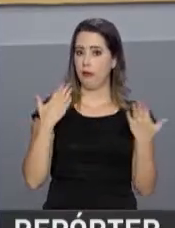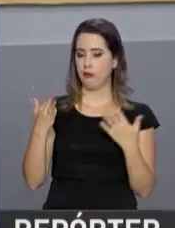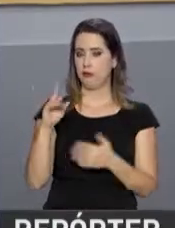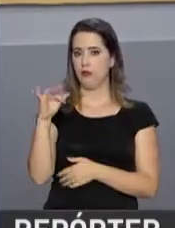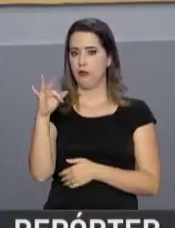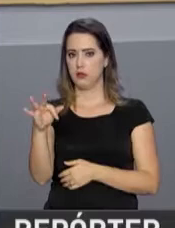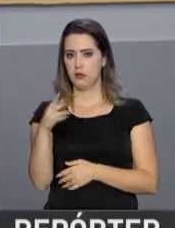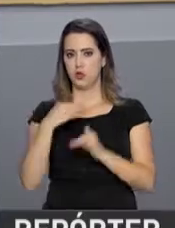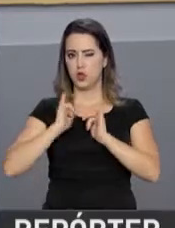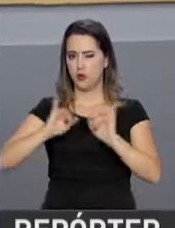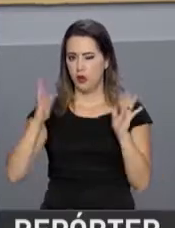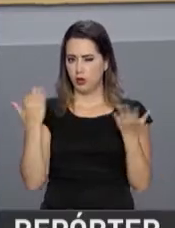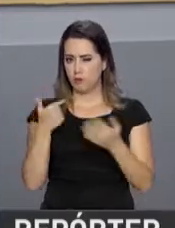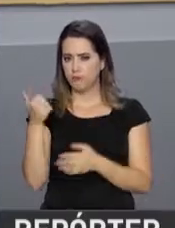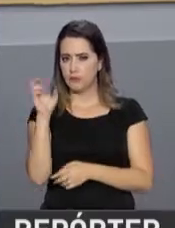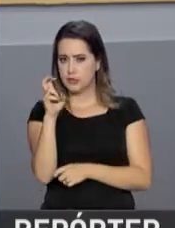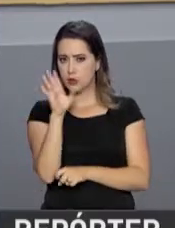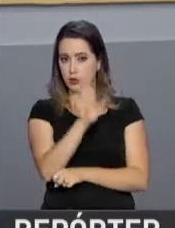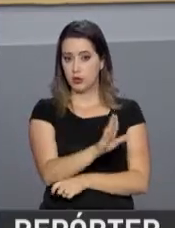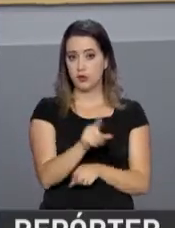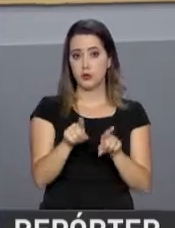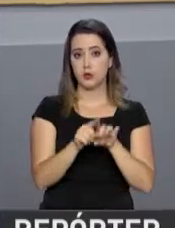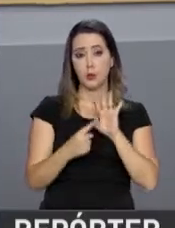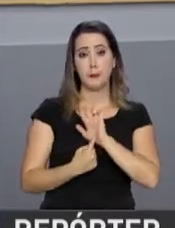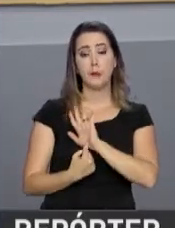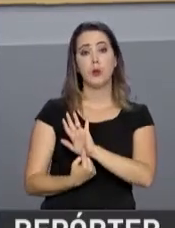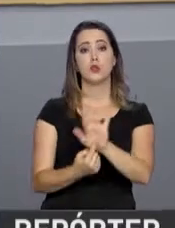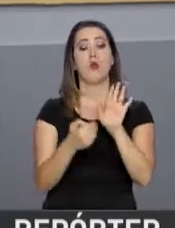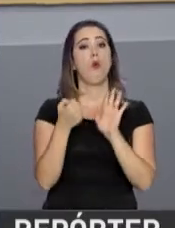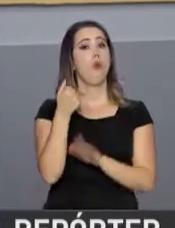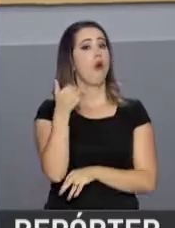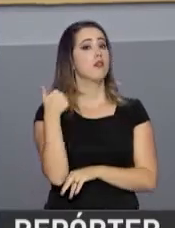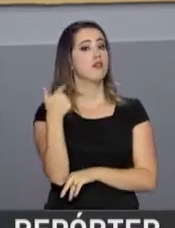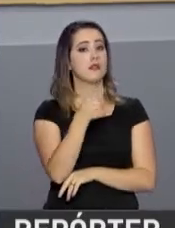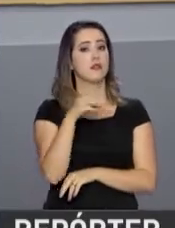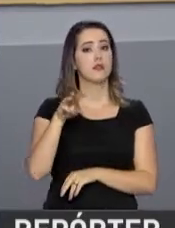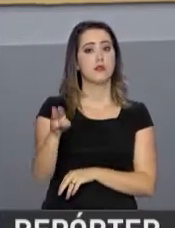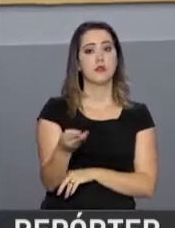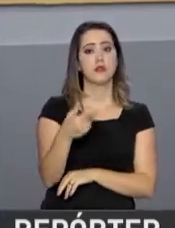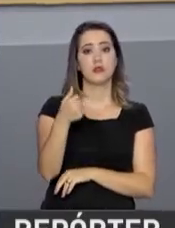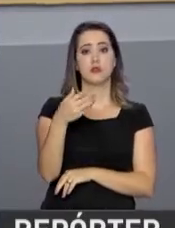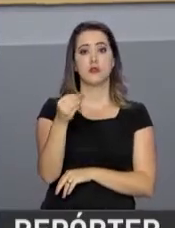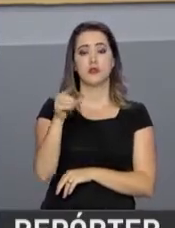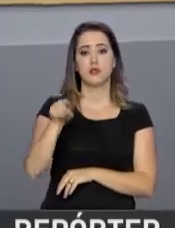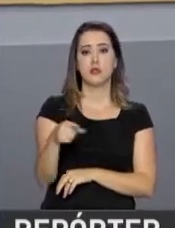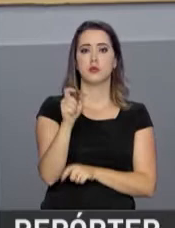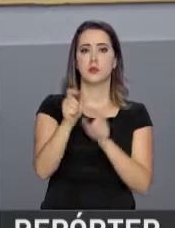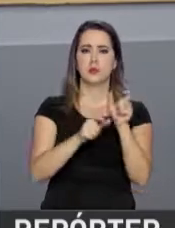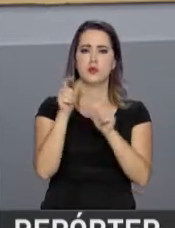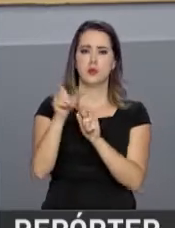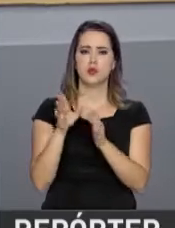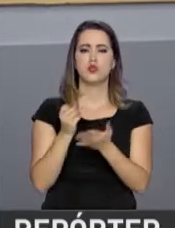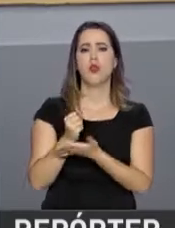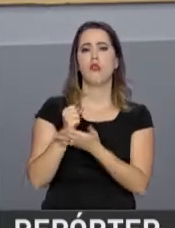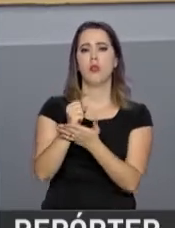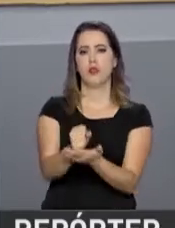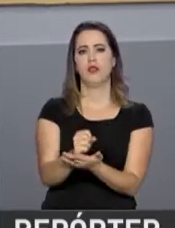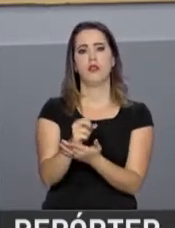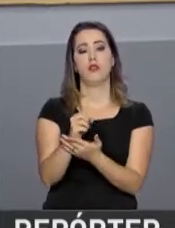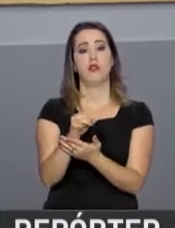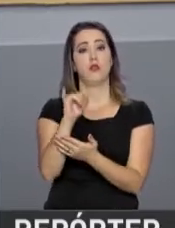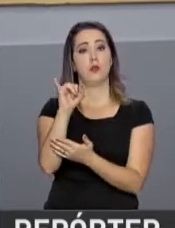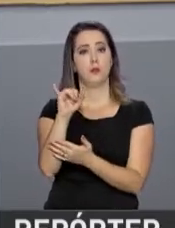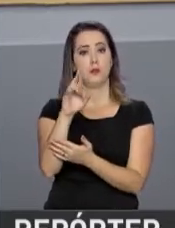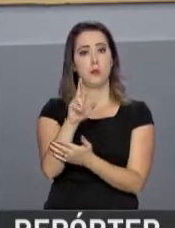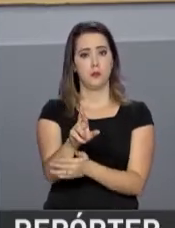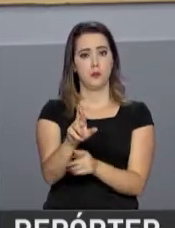federal divulgado agora há pouco às cinco da tarde mostra que quase 17 milhões e 700 mil contribuintes já entregaram a declaração do imposto